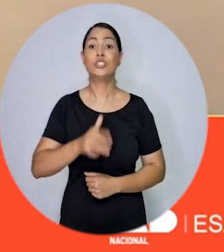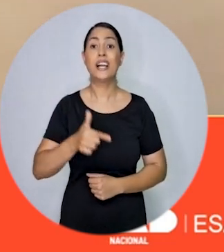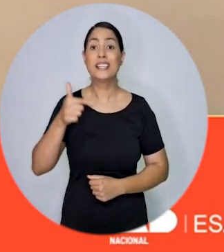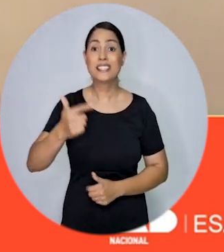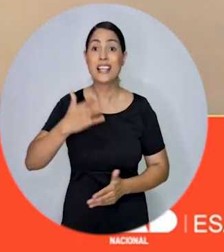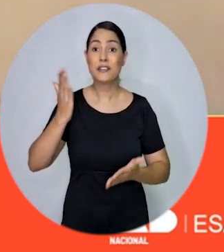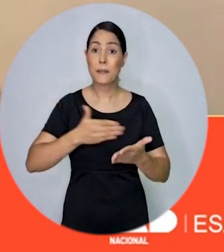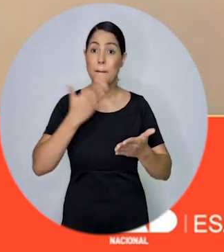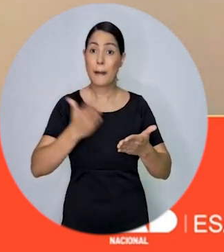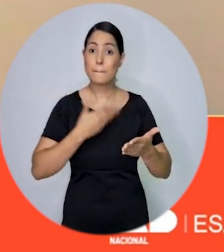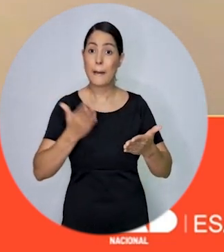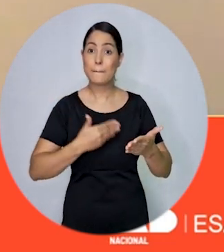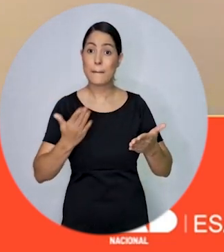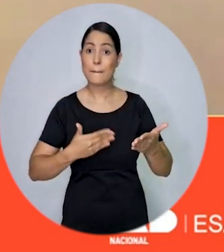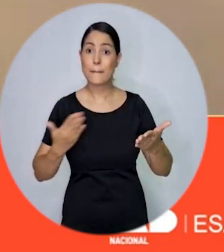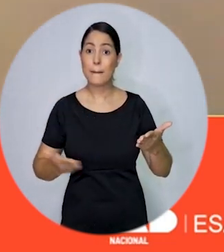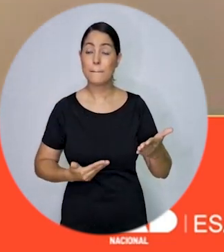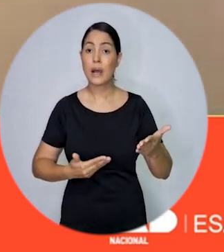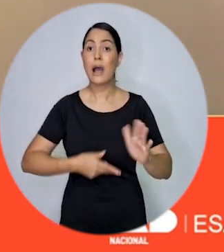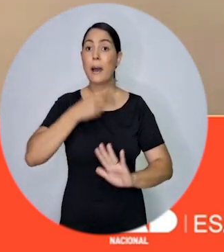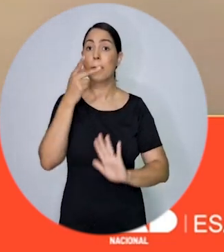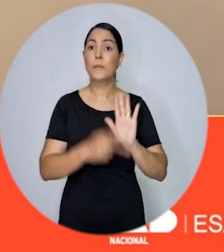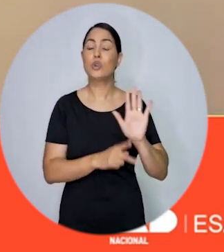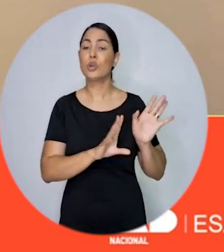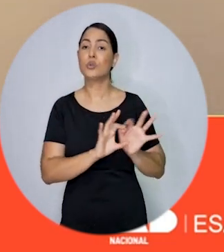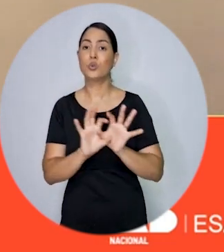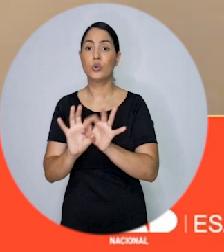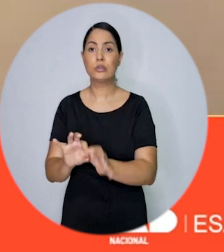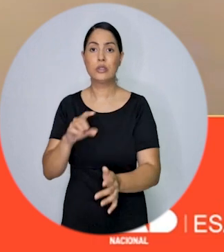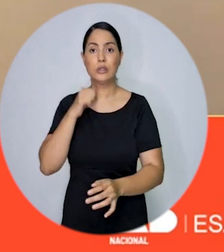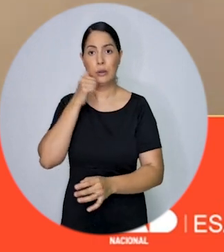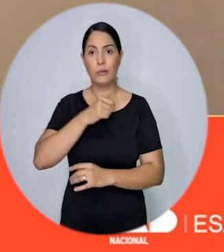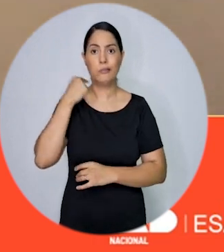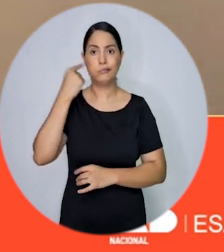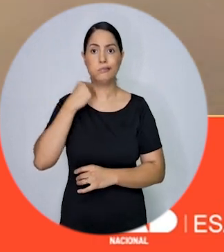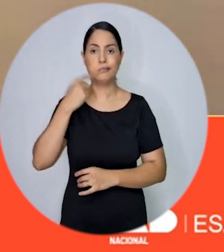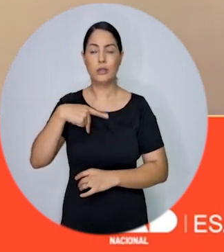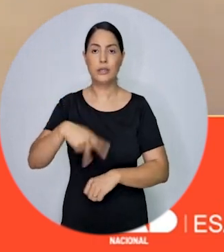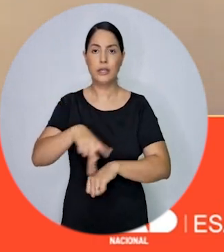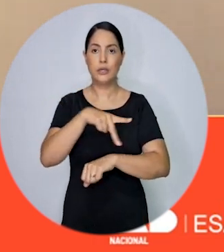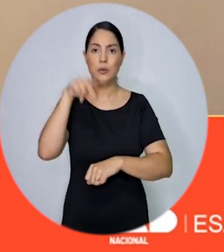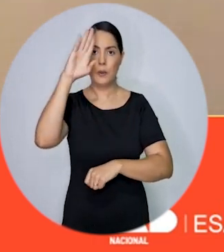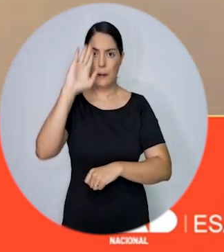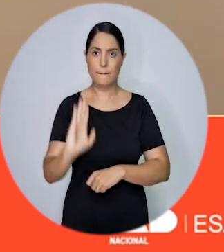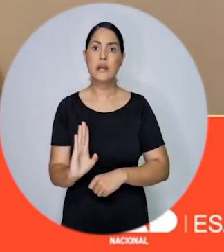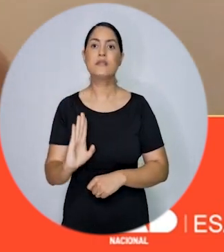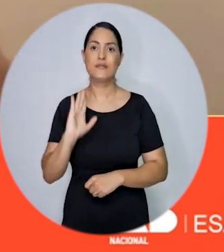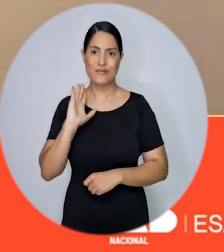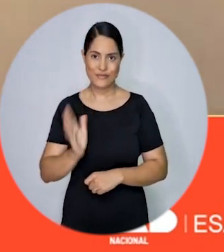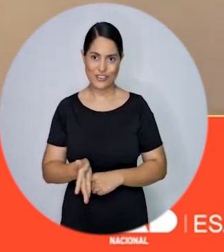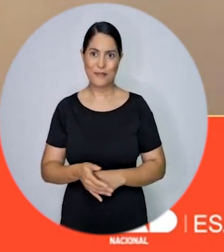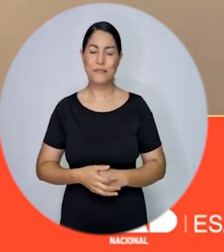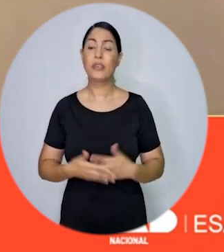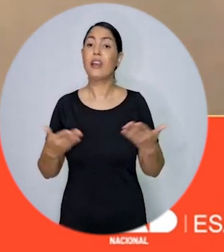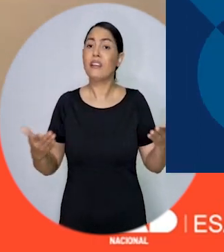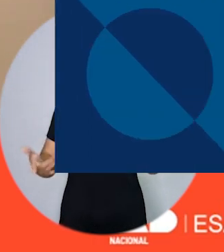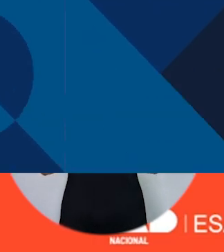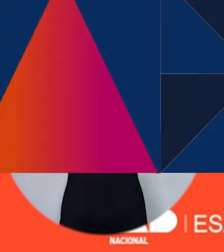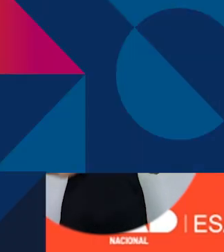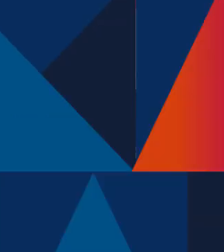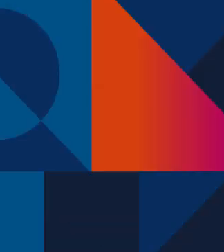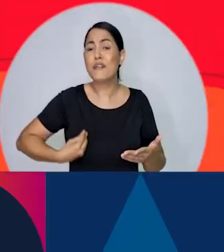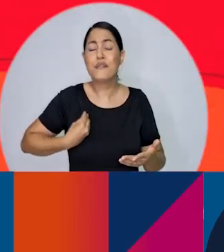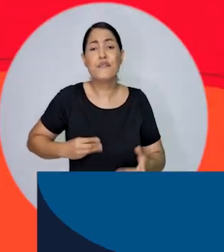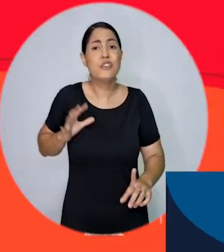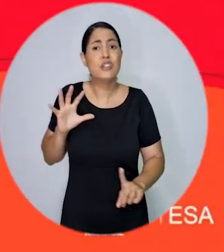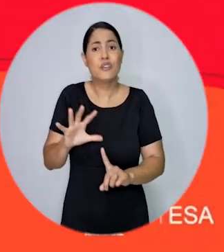páginas de projetos em prol da advocacia feminina do Brasil e que eu tenho certeza que vai mexer